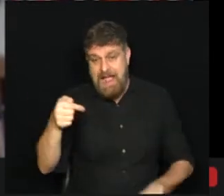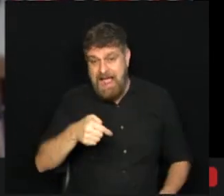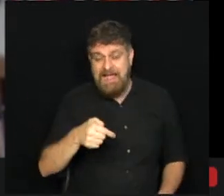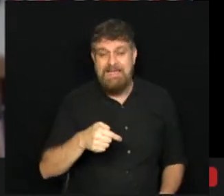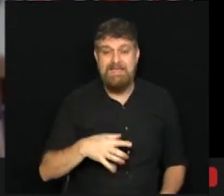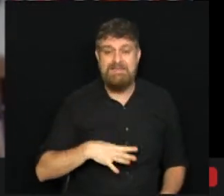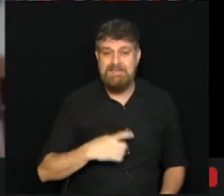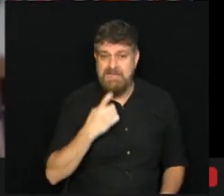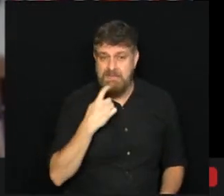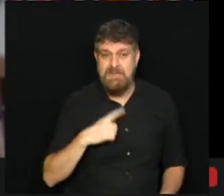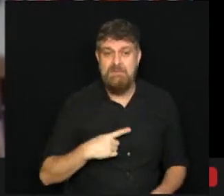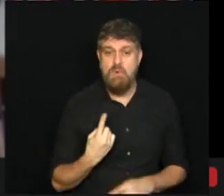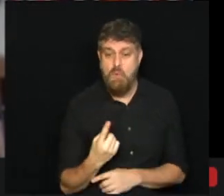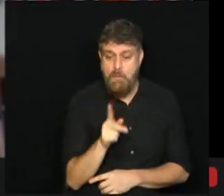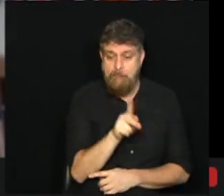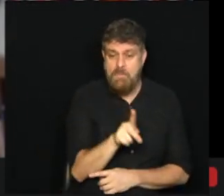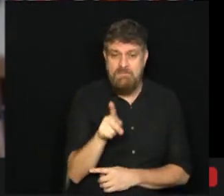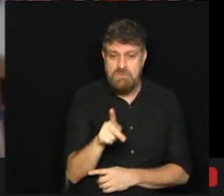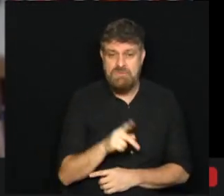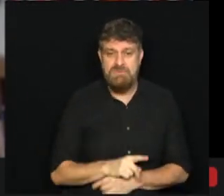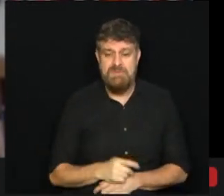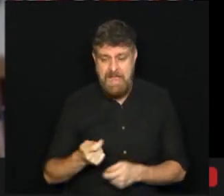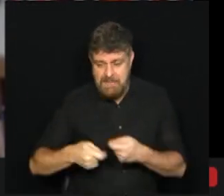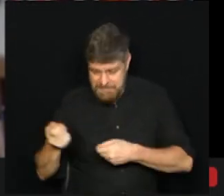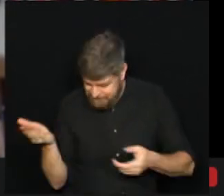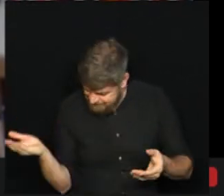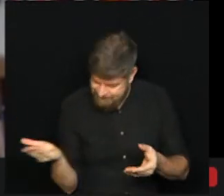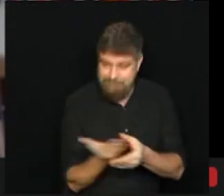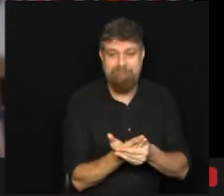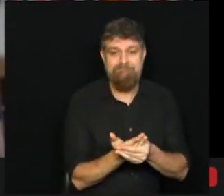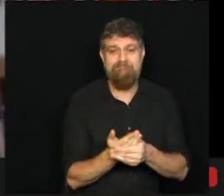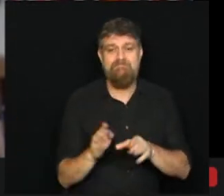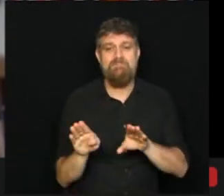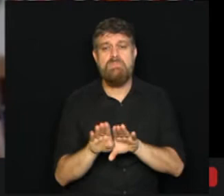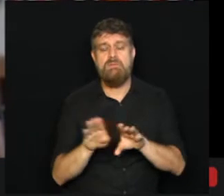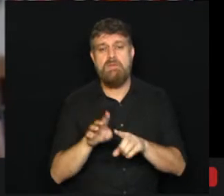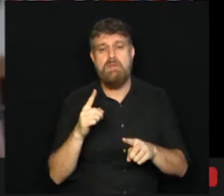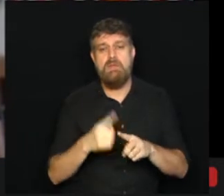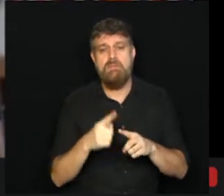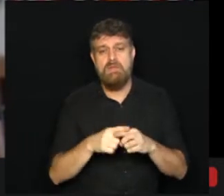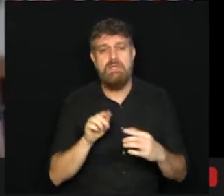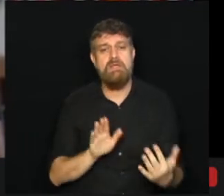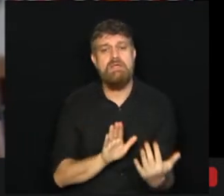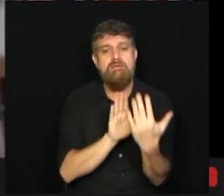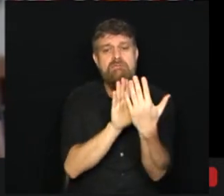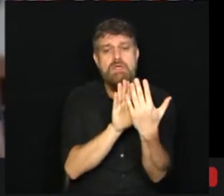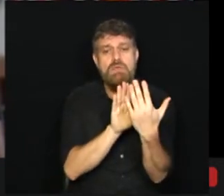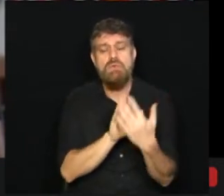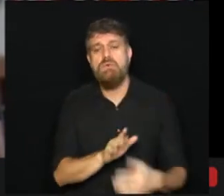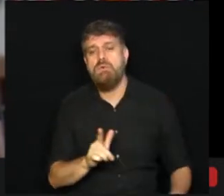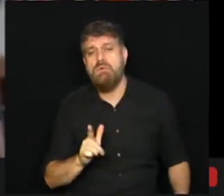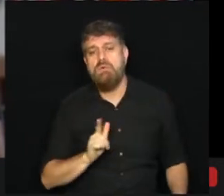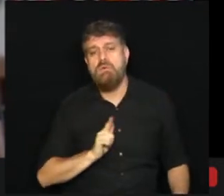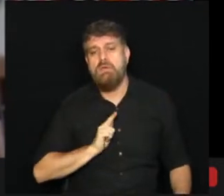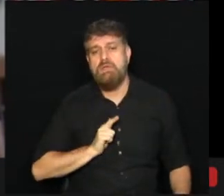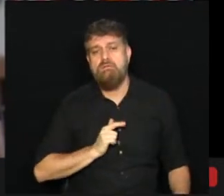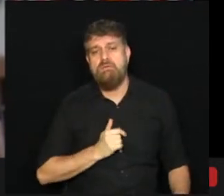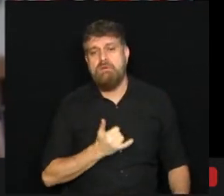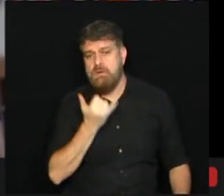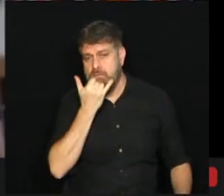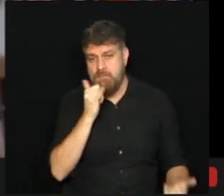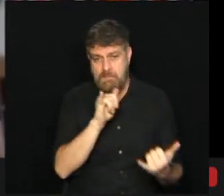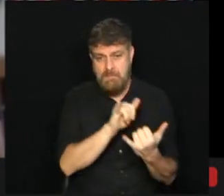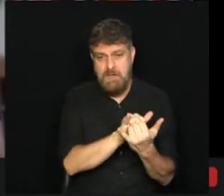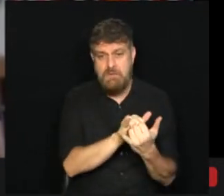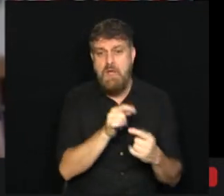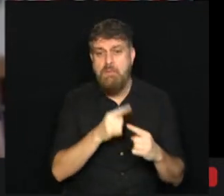também, que sofreu um processo administrativo, enfrentou um processo administrativo, né, acabou sendo absolvido, mas